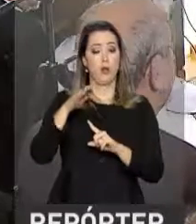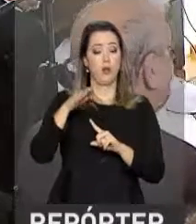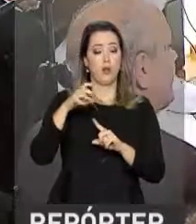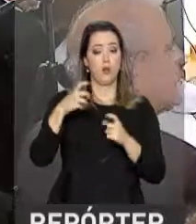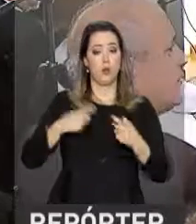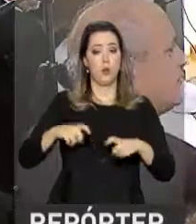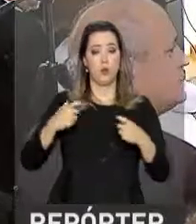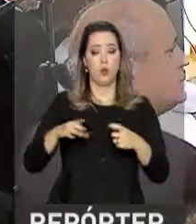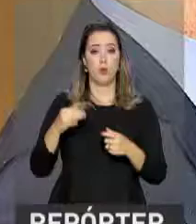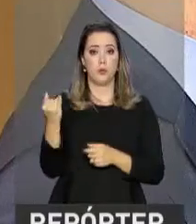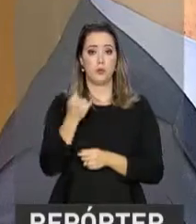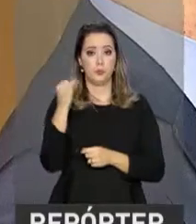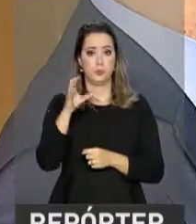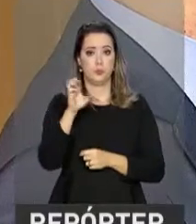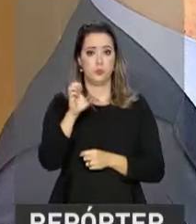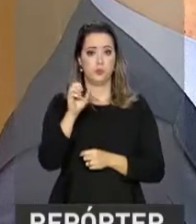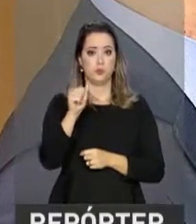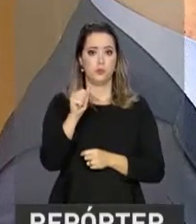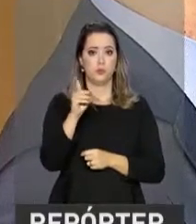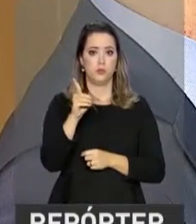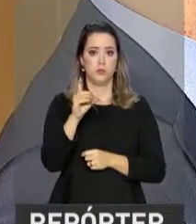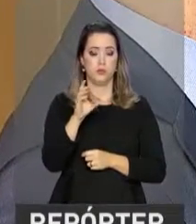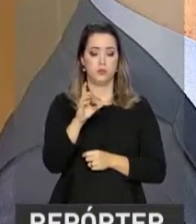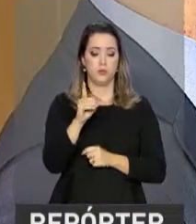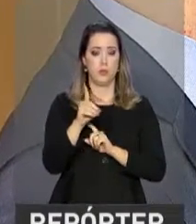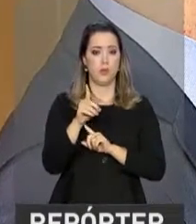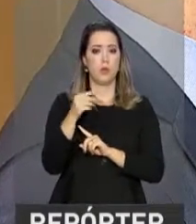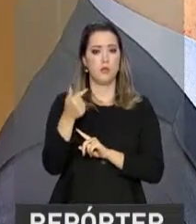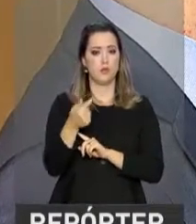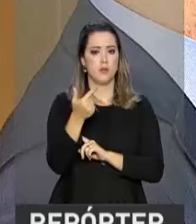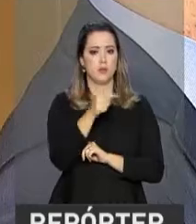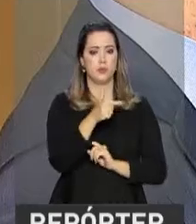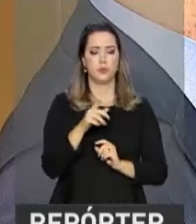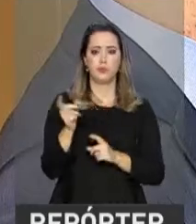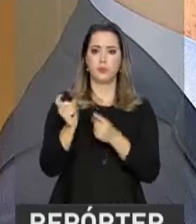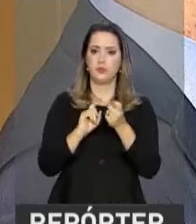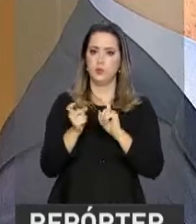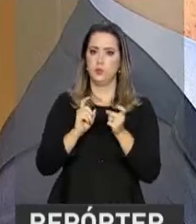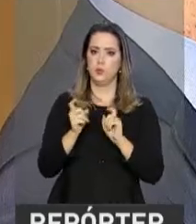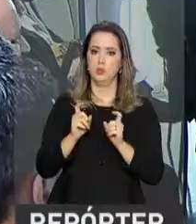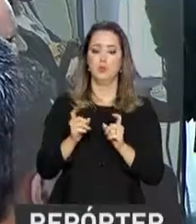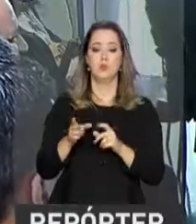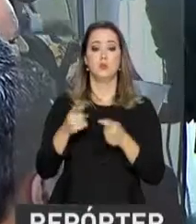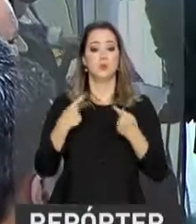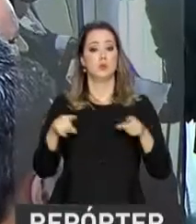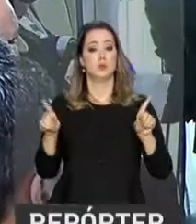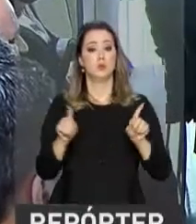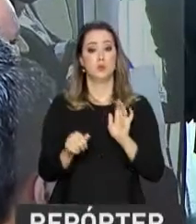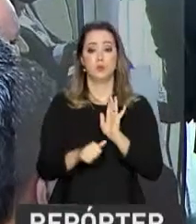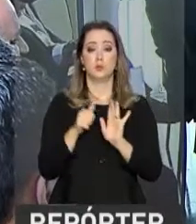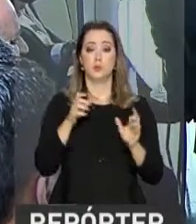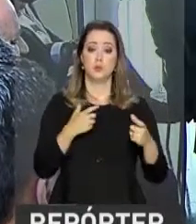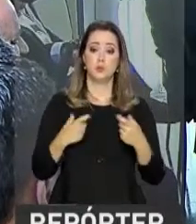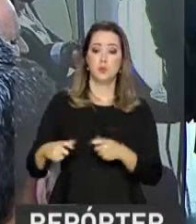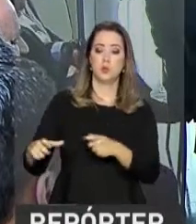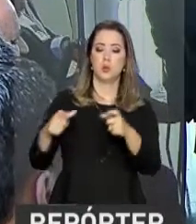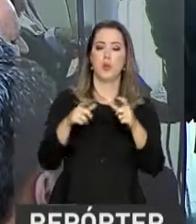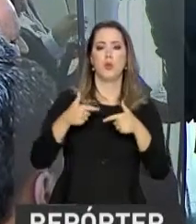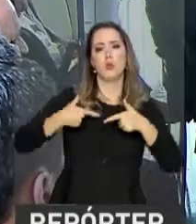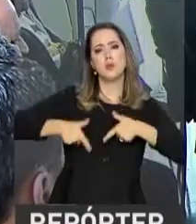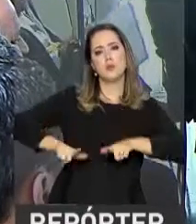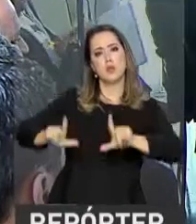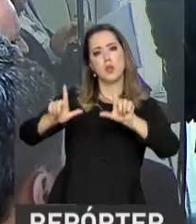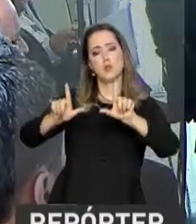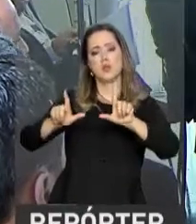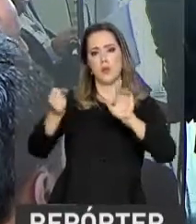ecad e outras sete associações de gestão coletiva musical foram os primeiros a receber o certificado